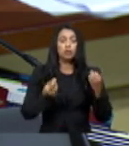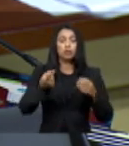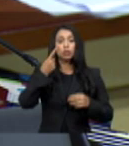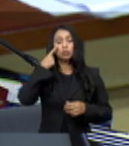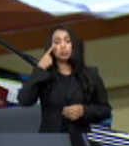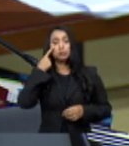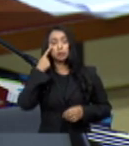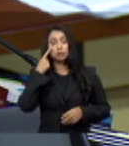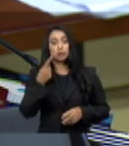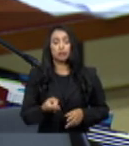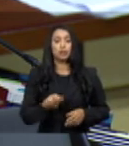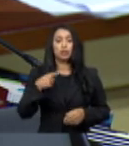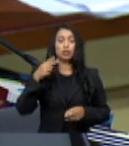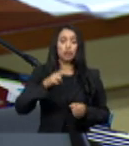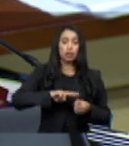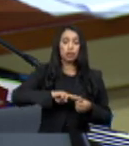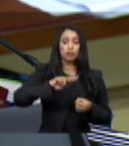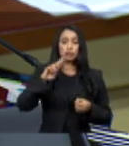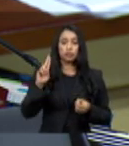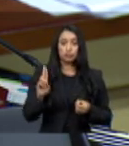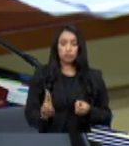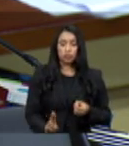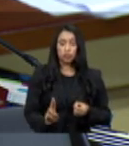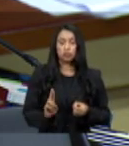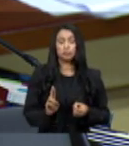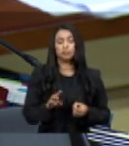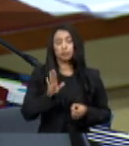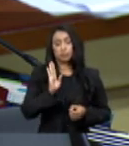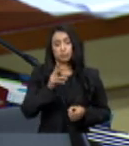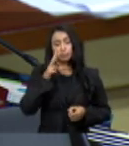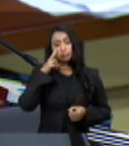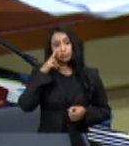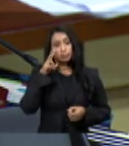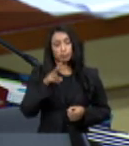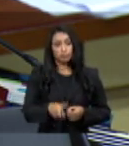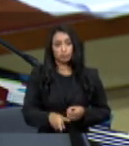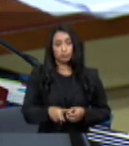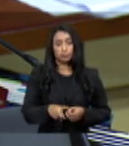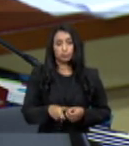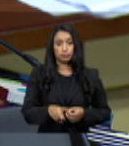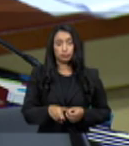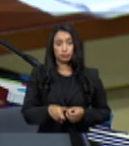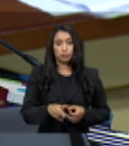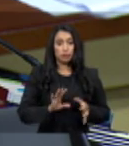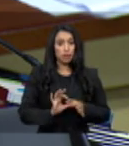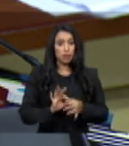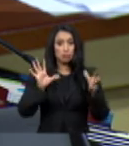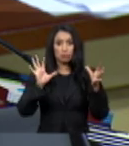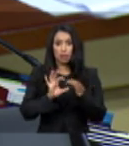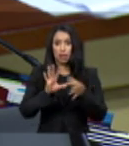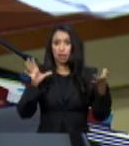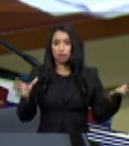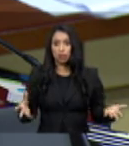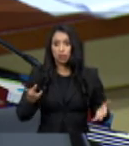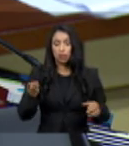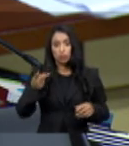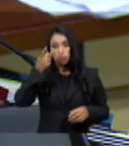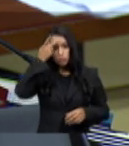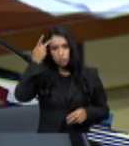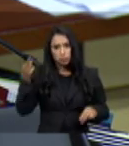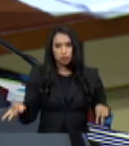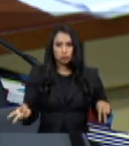observado igualmente pela advocacia-geral da união a liberação em massa de pessoas